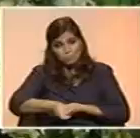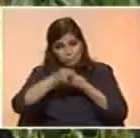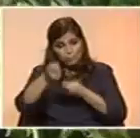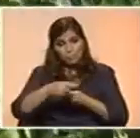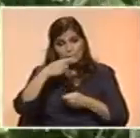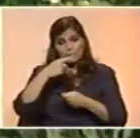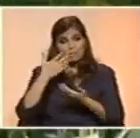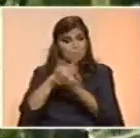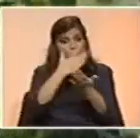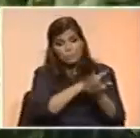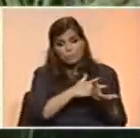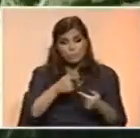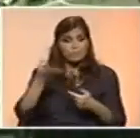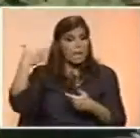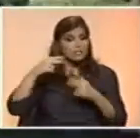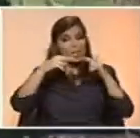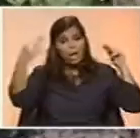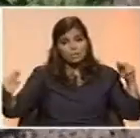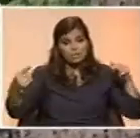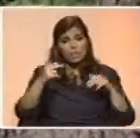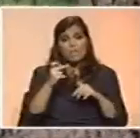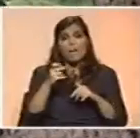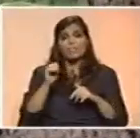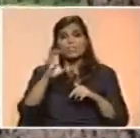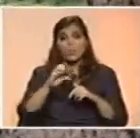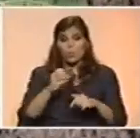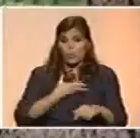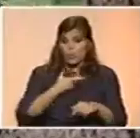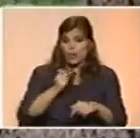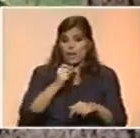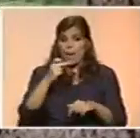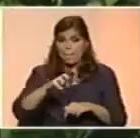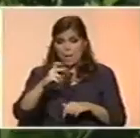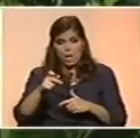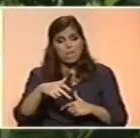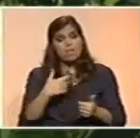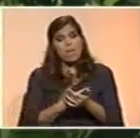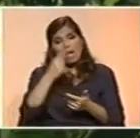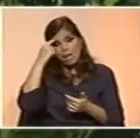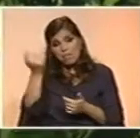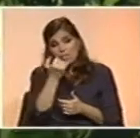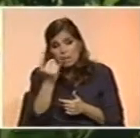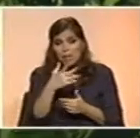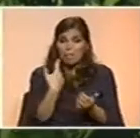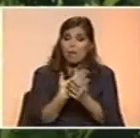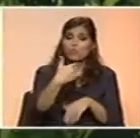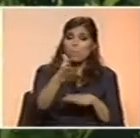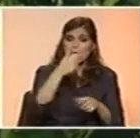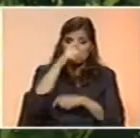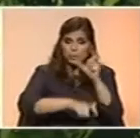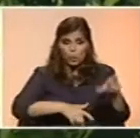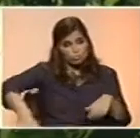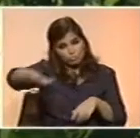expropriado na altura da construção da Ponte Vasco da Gama, e a ideia foi construir aqui um espaço que permitisse às pessoas do concelho de Alcochete e também do